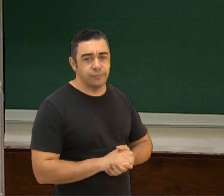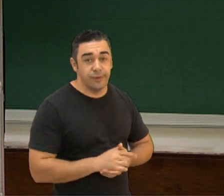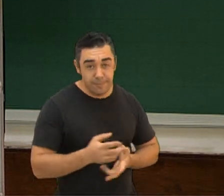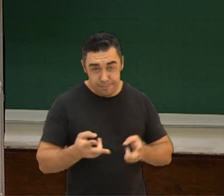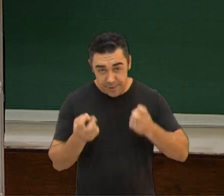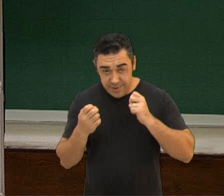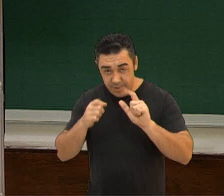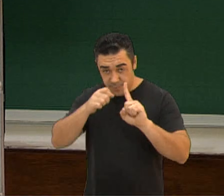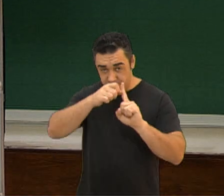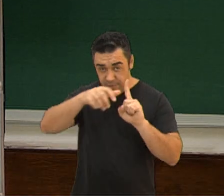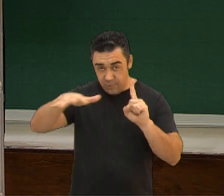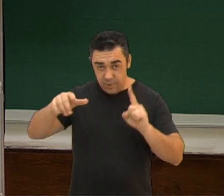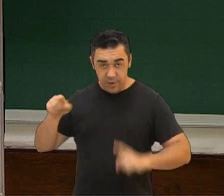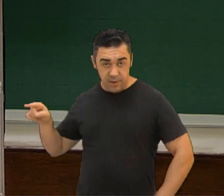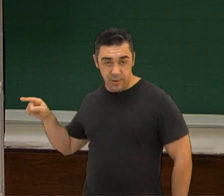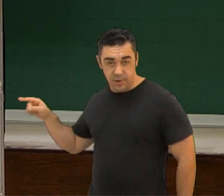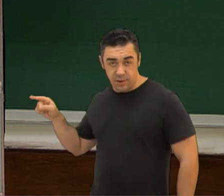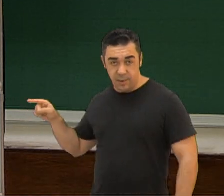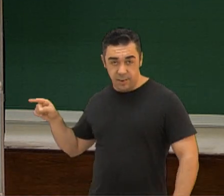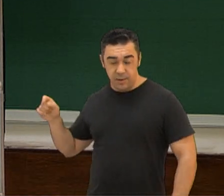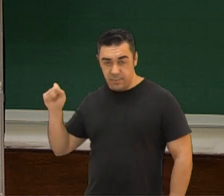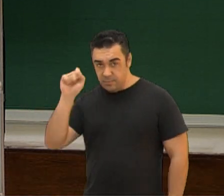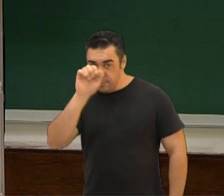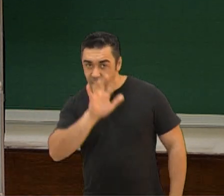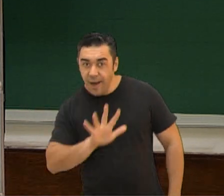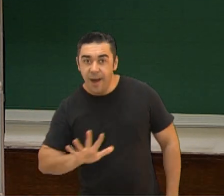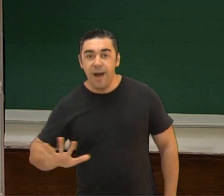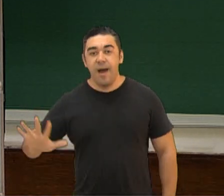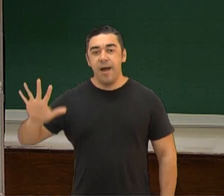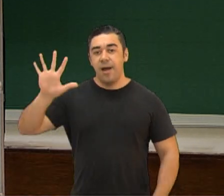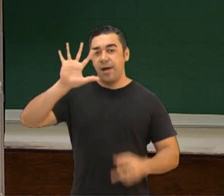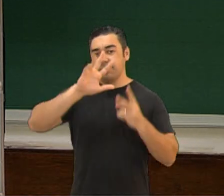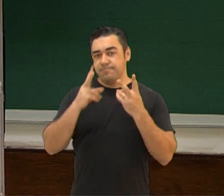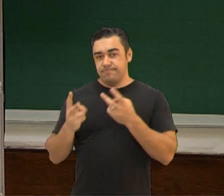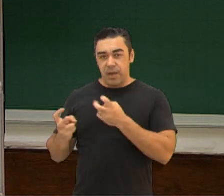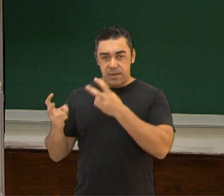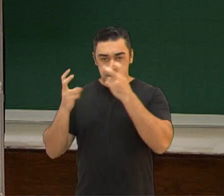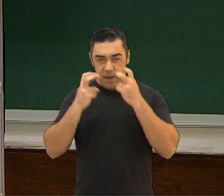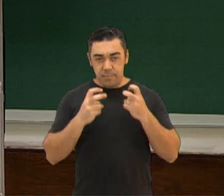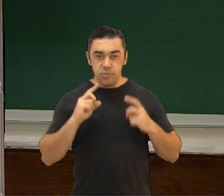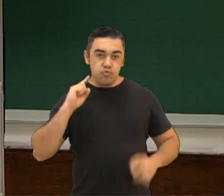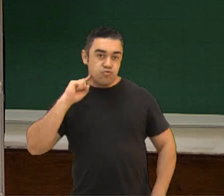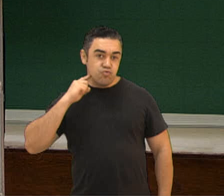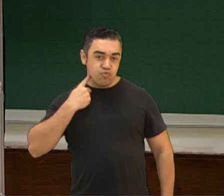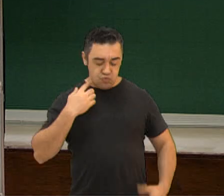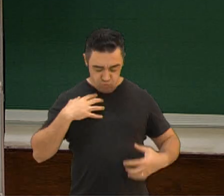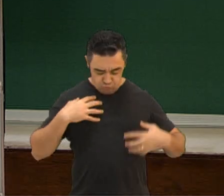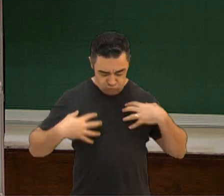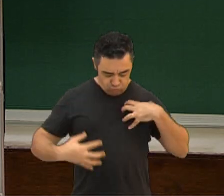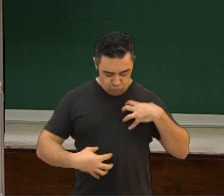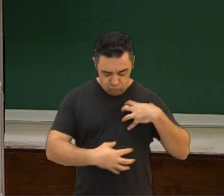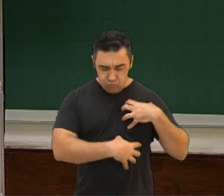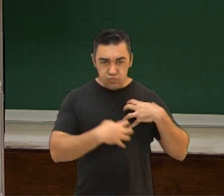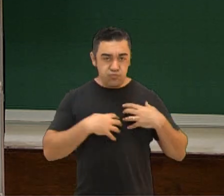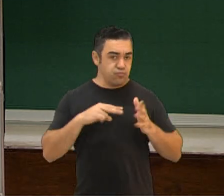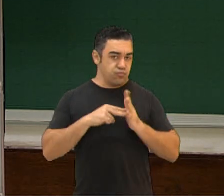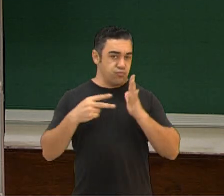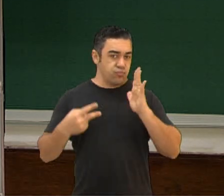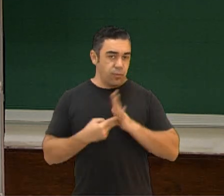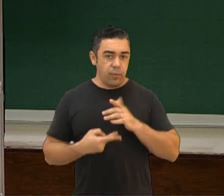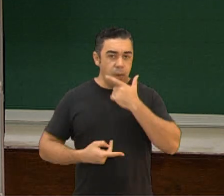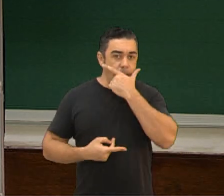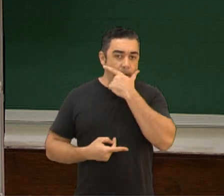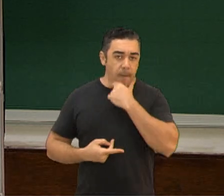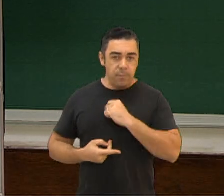recursos utilizados na linguagem não verbal, né, as imagens dele todo sujo, né, querendo o quê? Passar uma ideia de